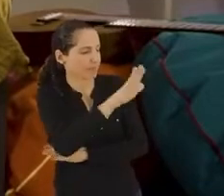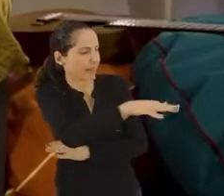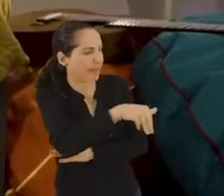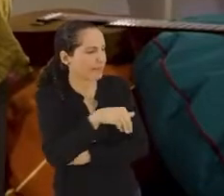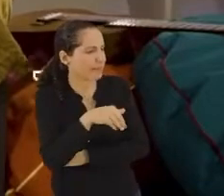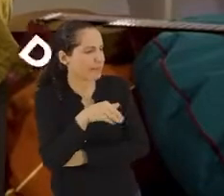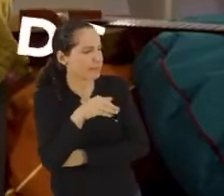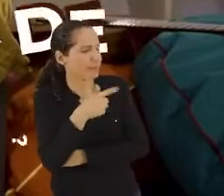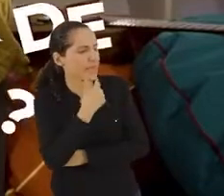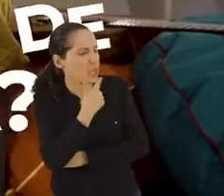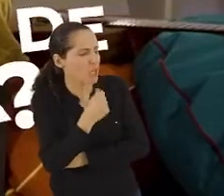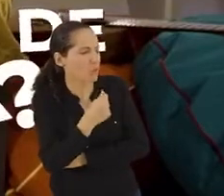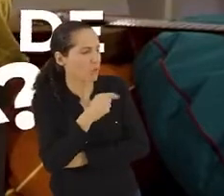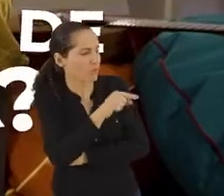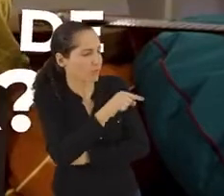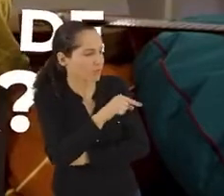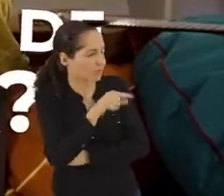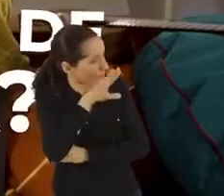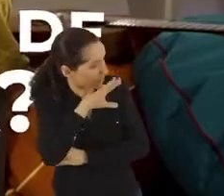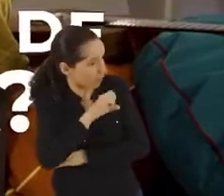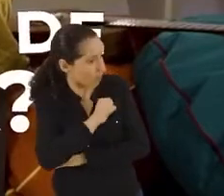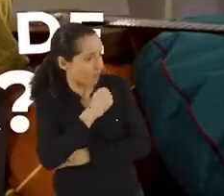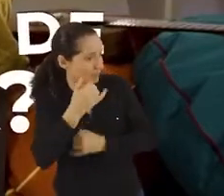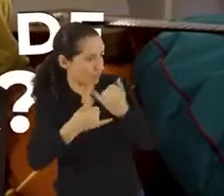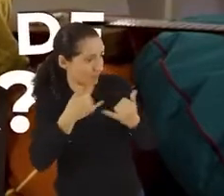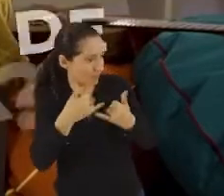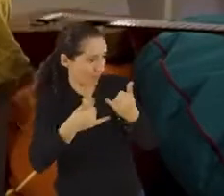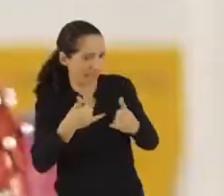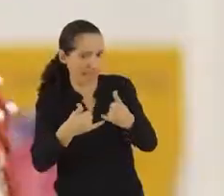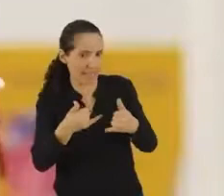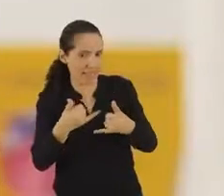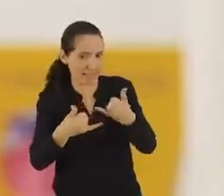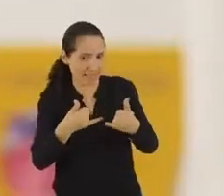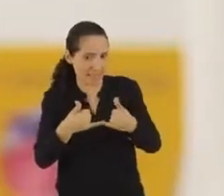Ei, você gosta de brincar de quebra-cabeça?